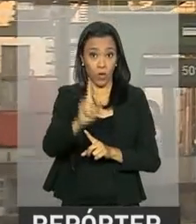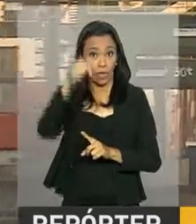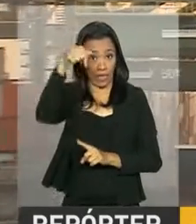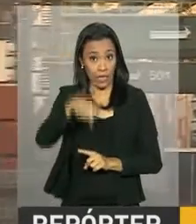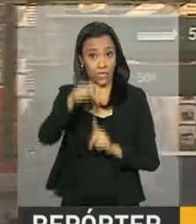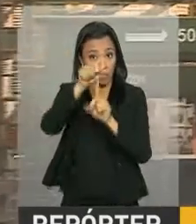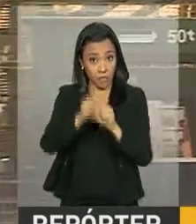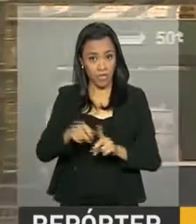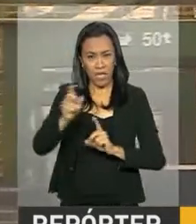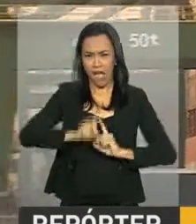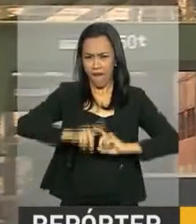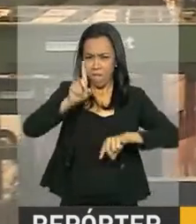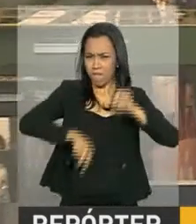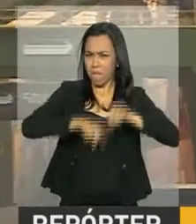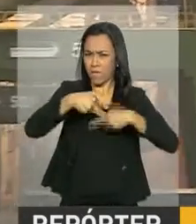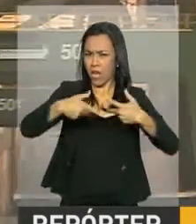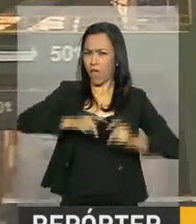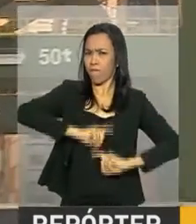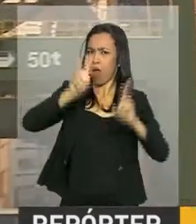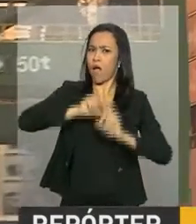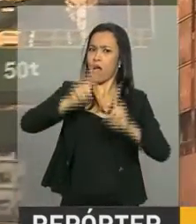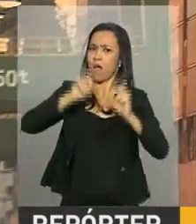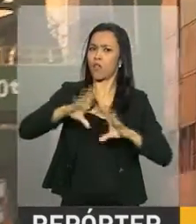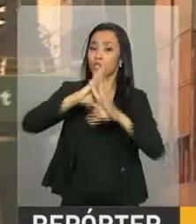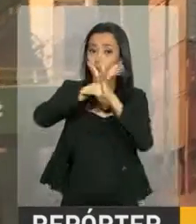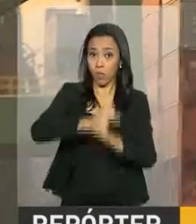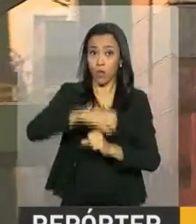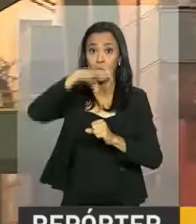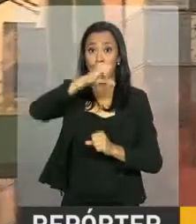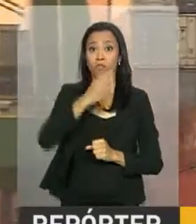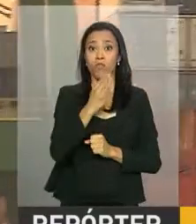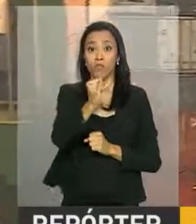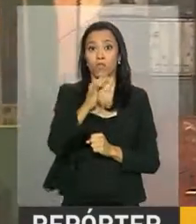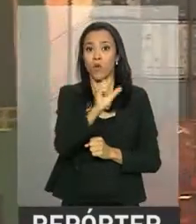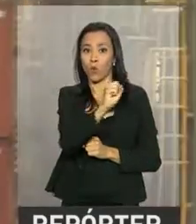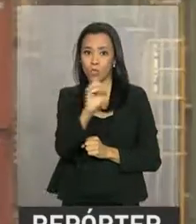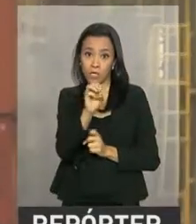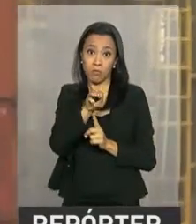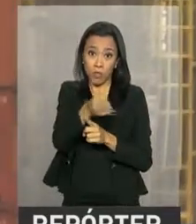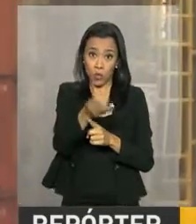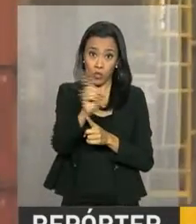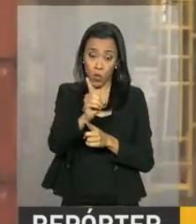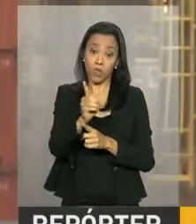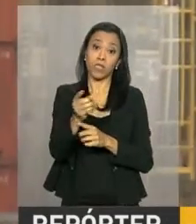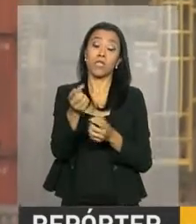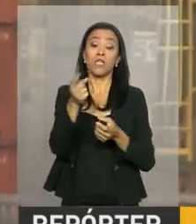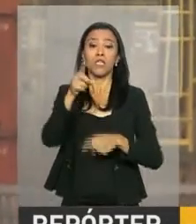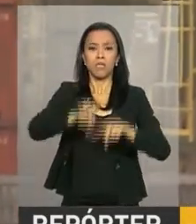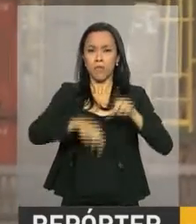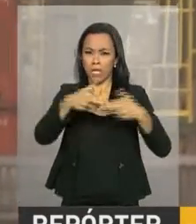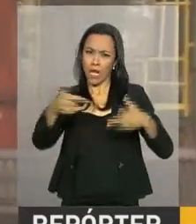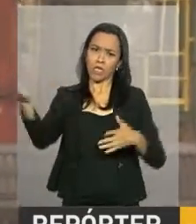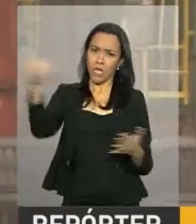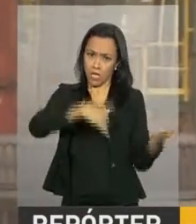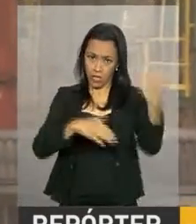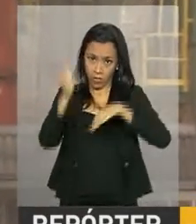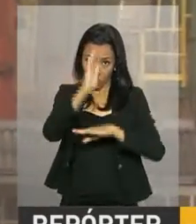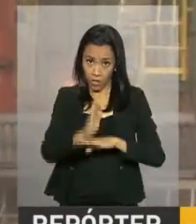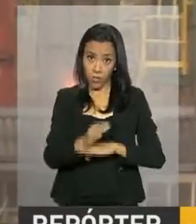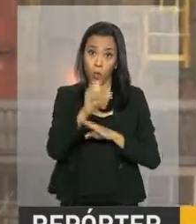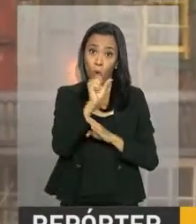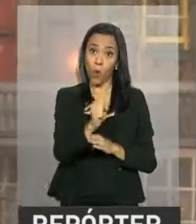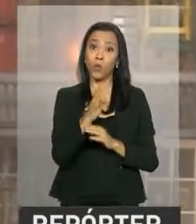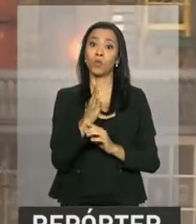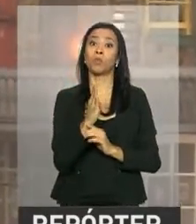as exportações somam mais de 9 bilhões e 800 milhões de dólares e as importações 8 bilhões de dólares